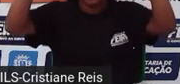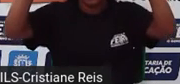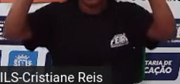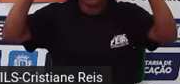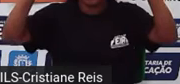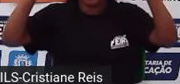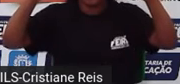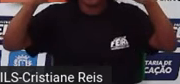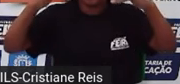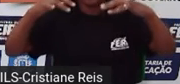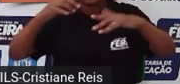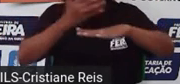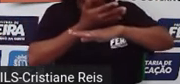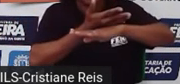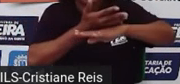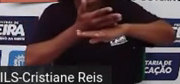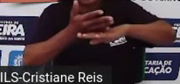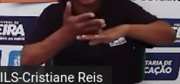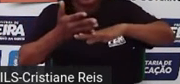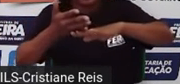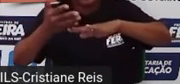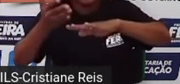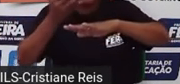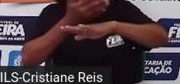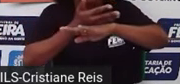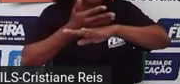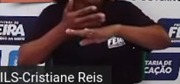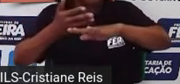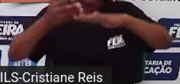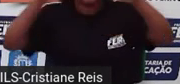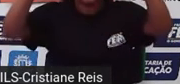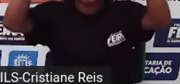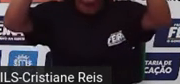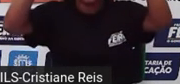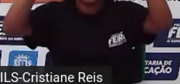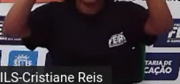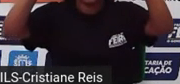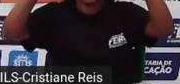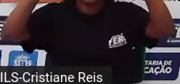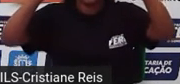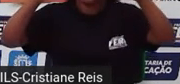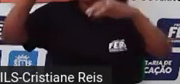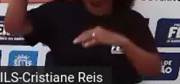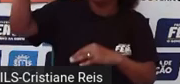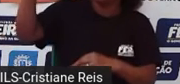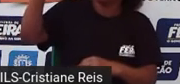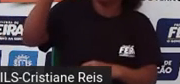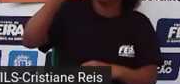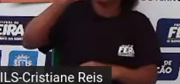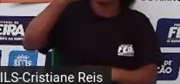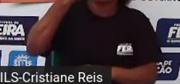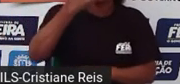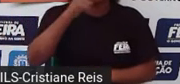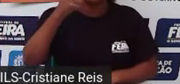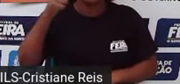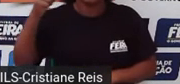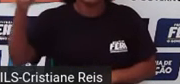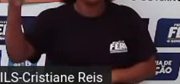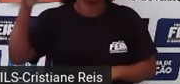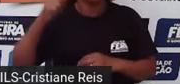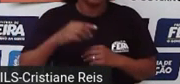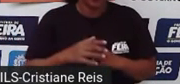leves é pernas não vai chegar nenhum momento que você vai ver ou solo é só nele o que você vai ver uma